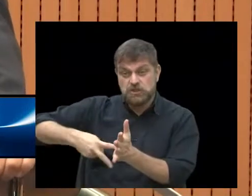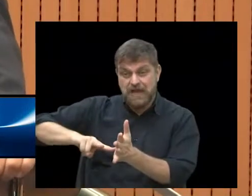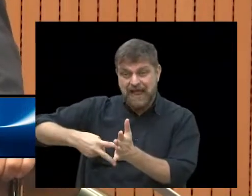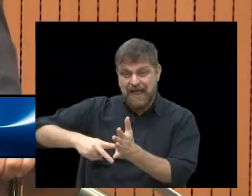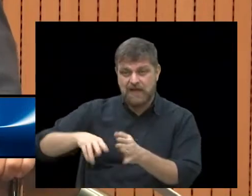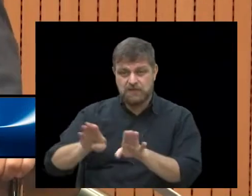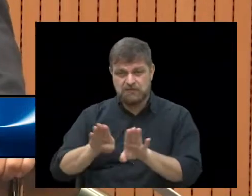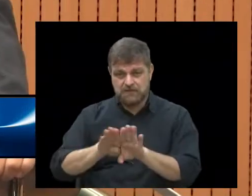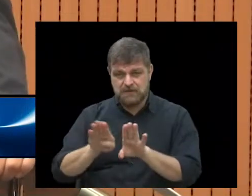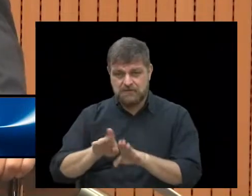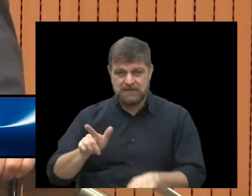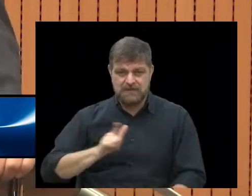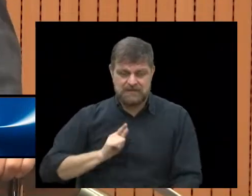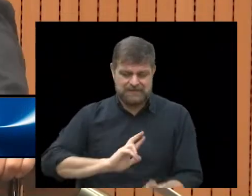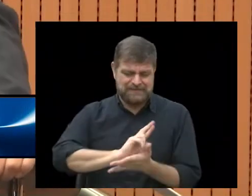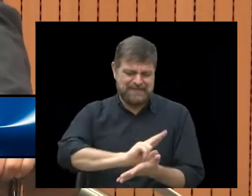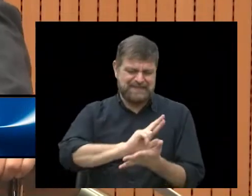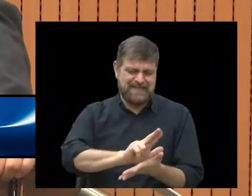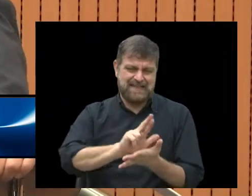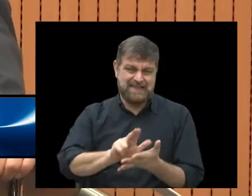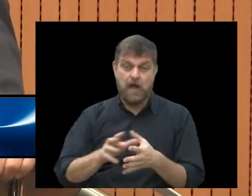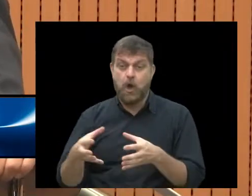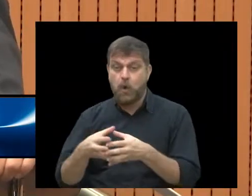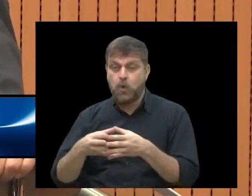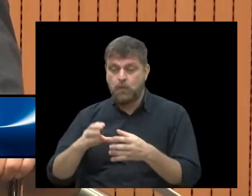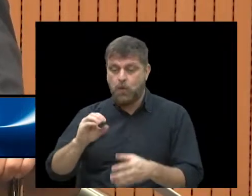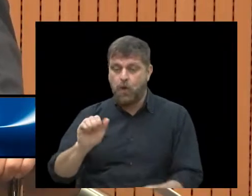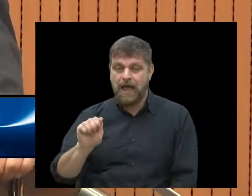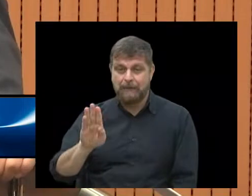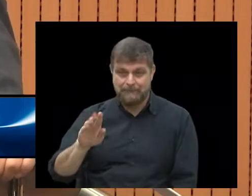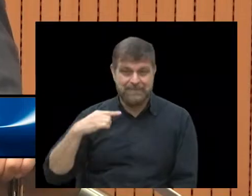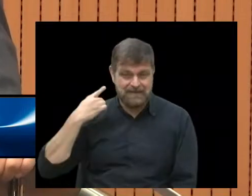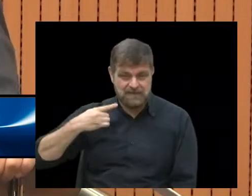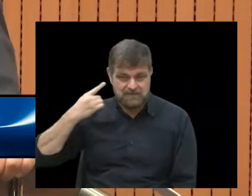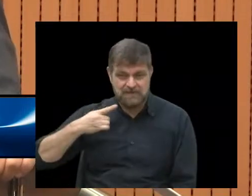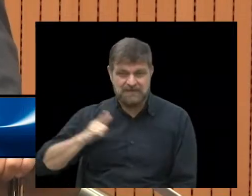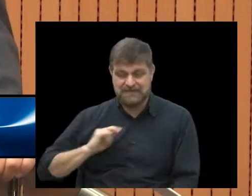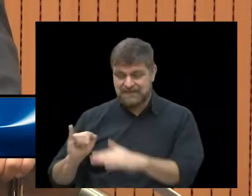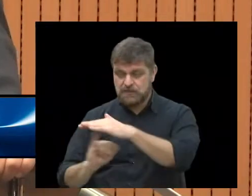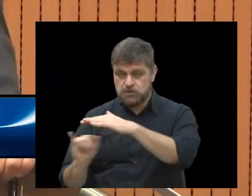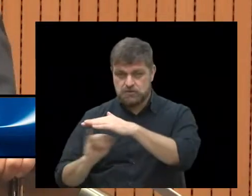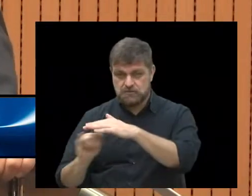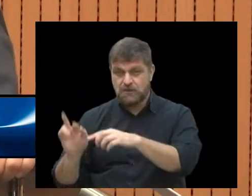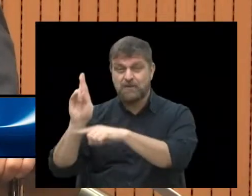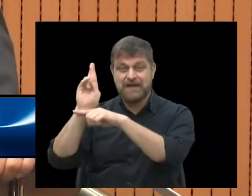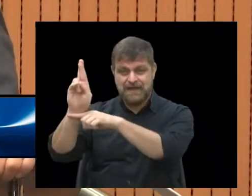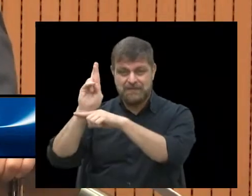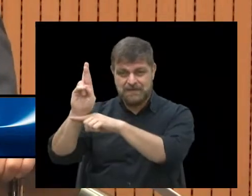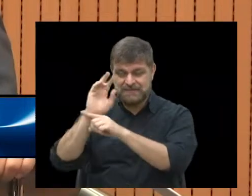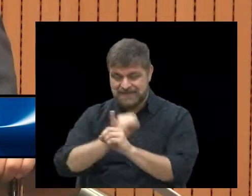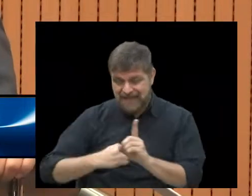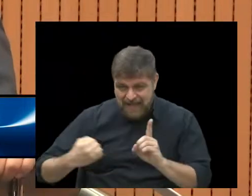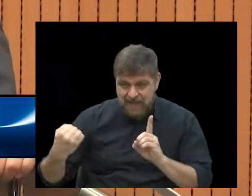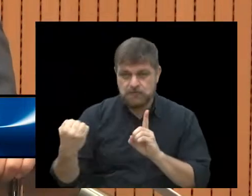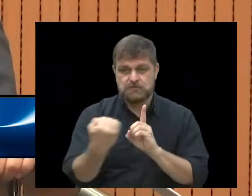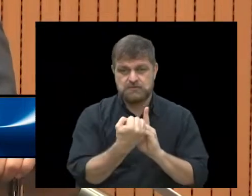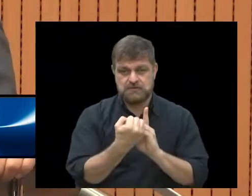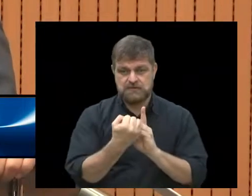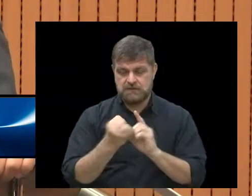do CIESP, da SIC, da OAB, de entidades que representam o conjunto da